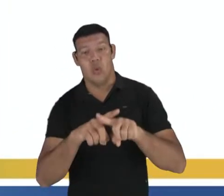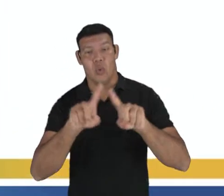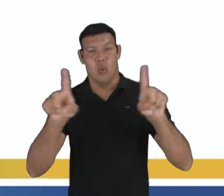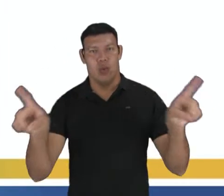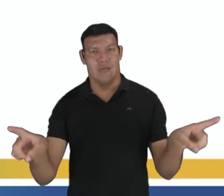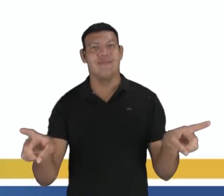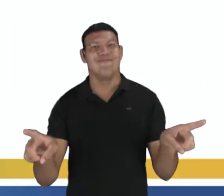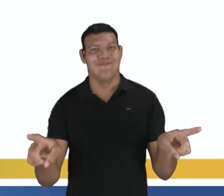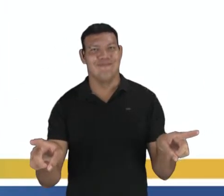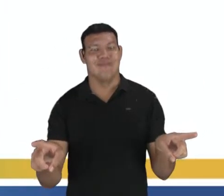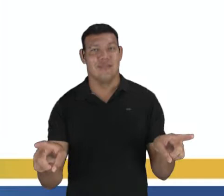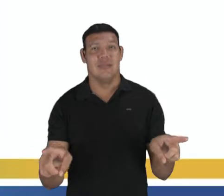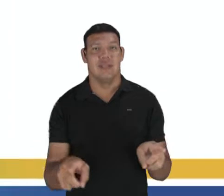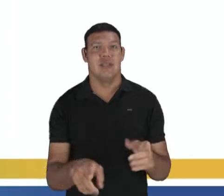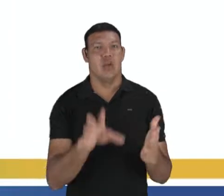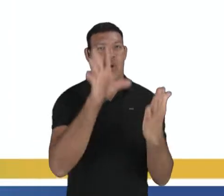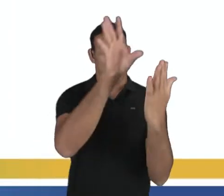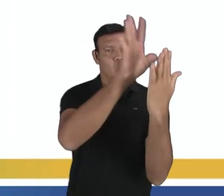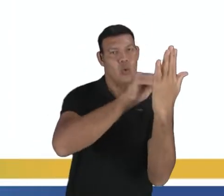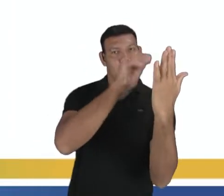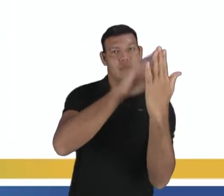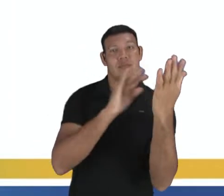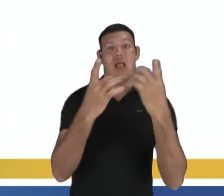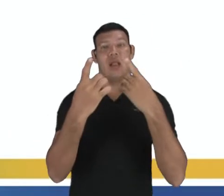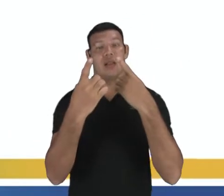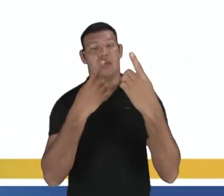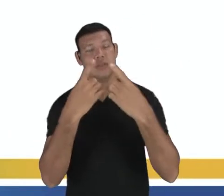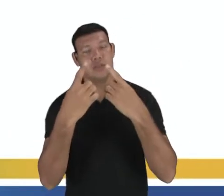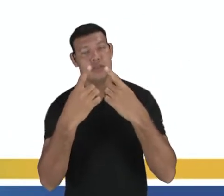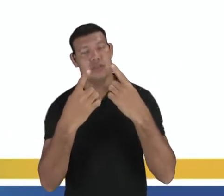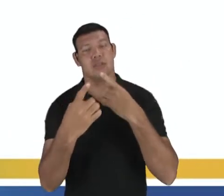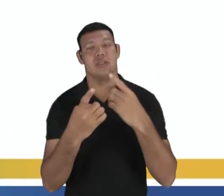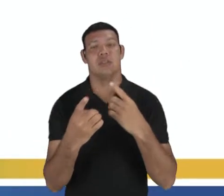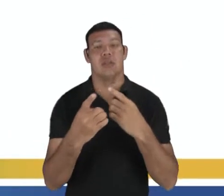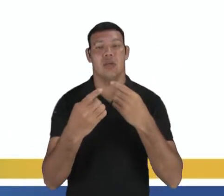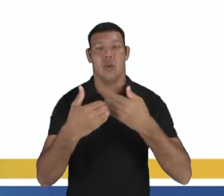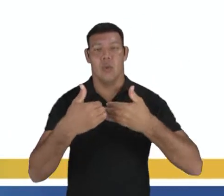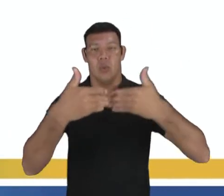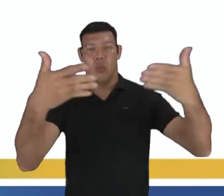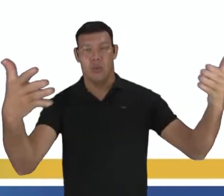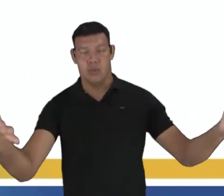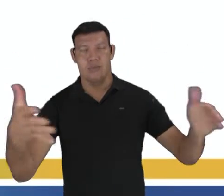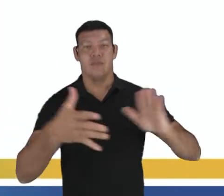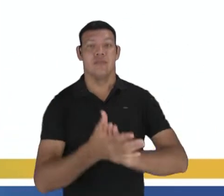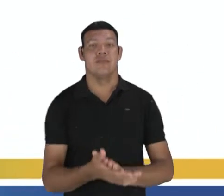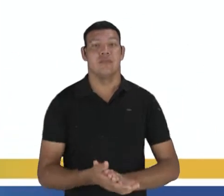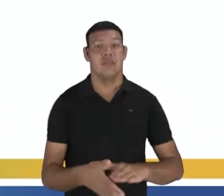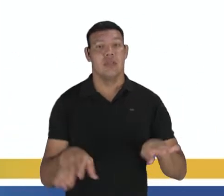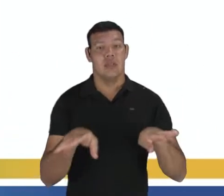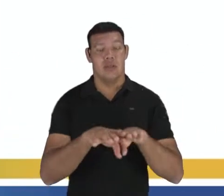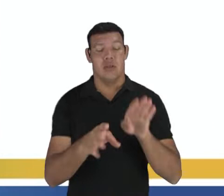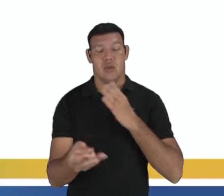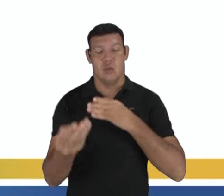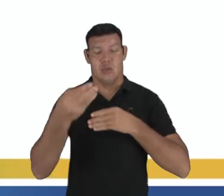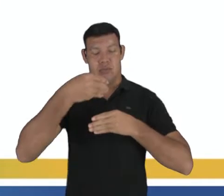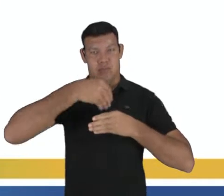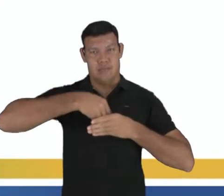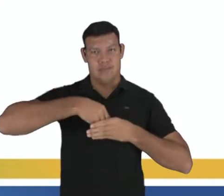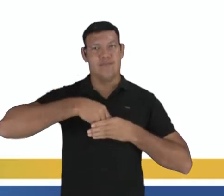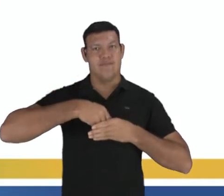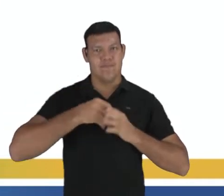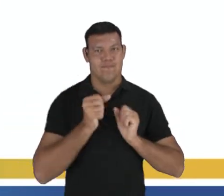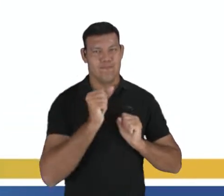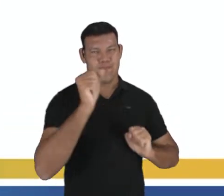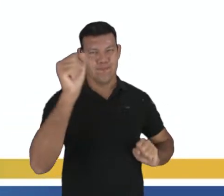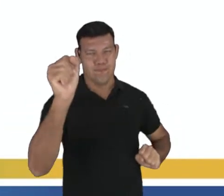de réplicas do diálogo aberto com as réplicas do diálogo interior dos heróis.